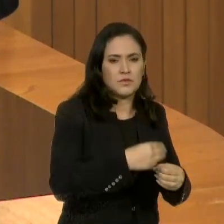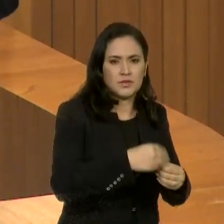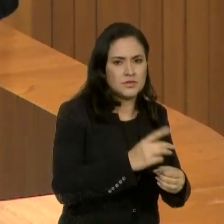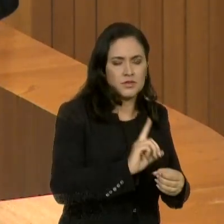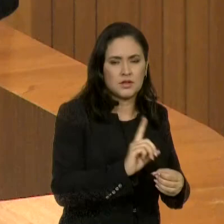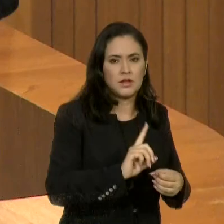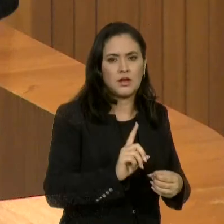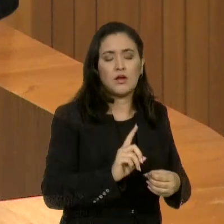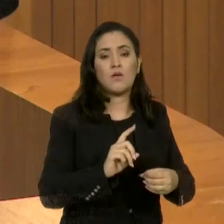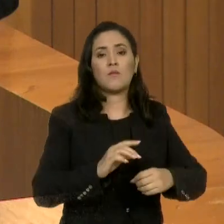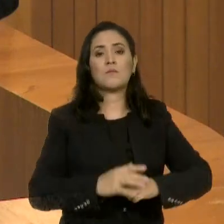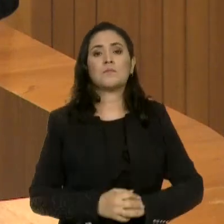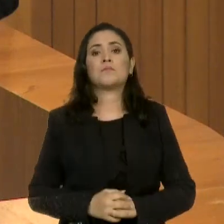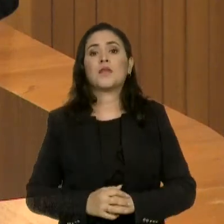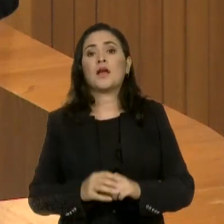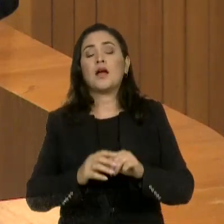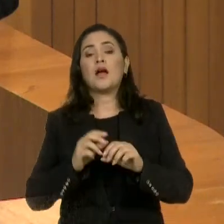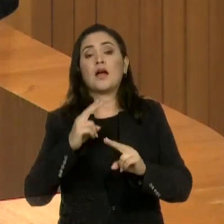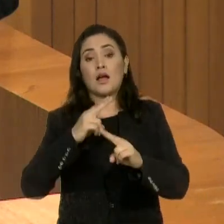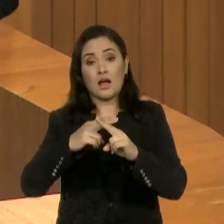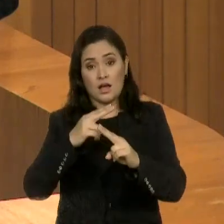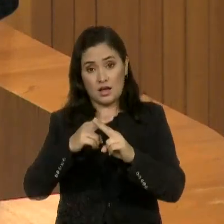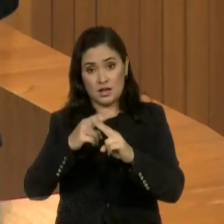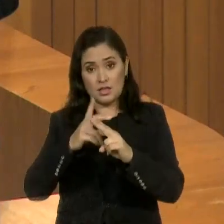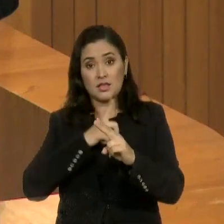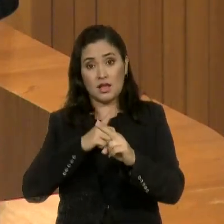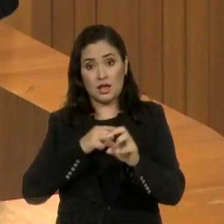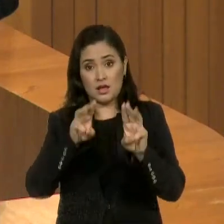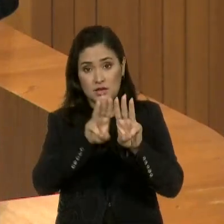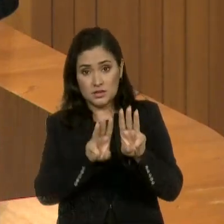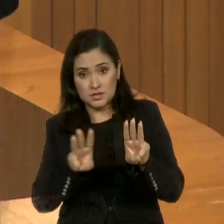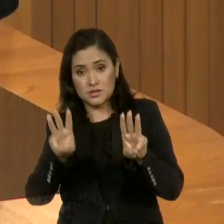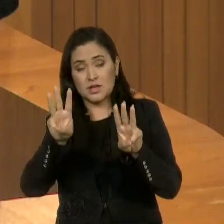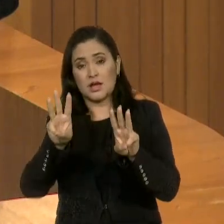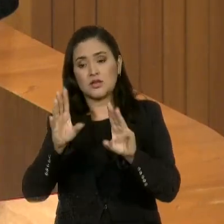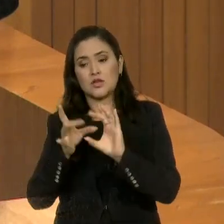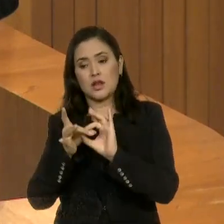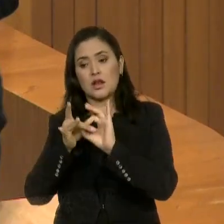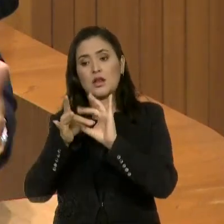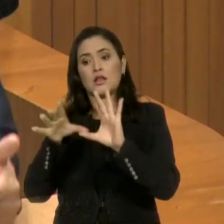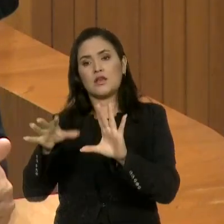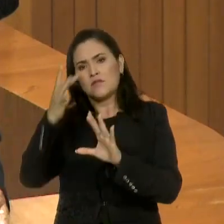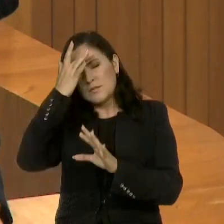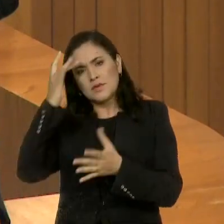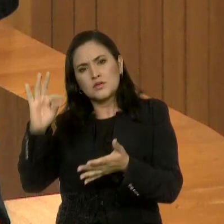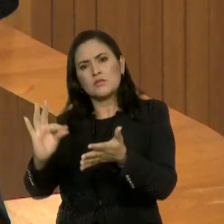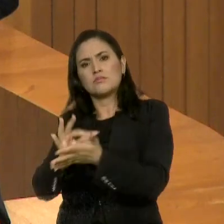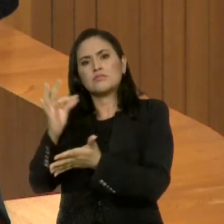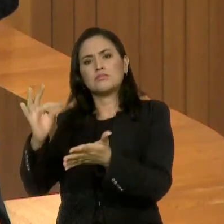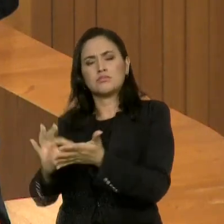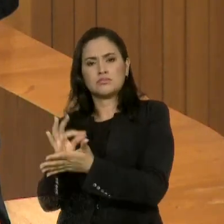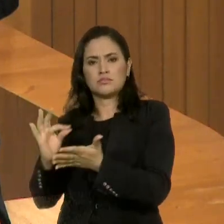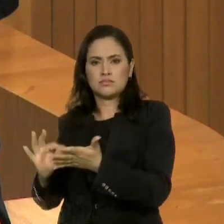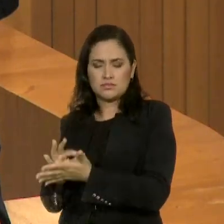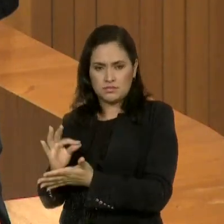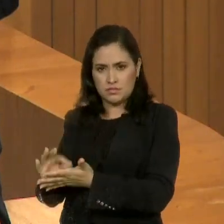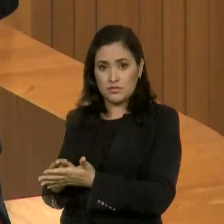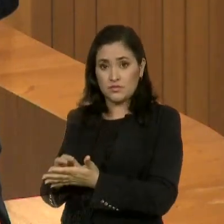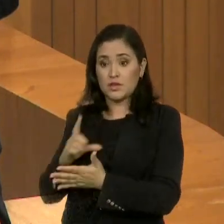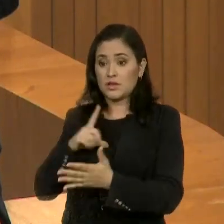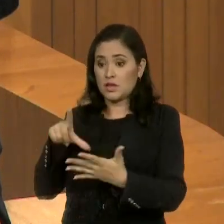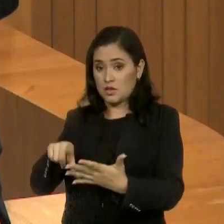está com o site aberto, pronto para que as pessoas façam esse cadastro. E o sorteio será feito pela Caixa Econômica. E